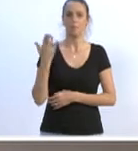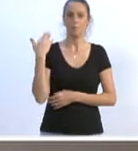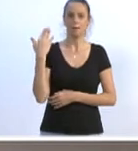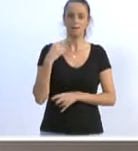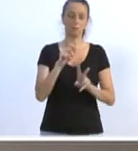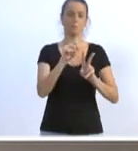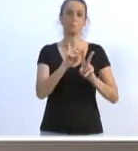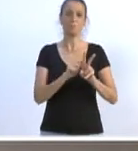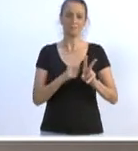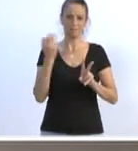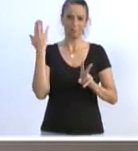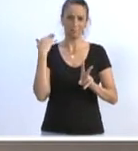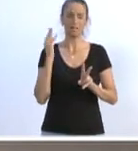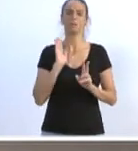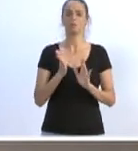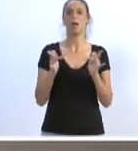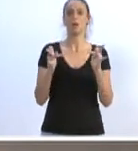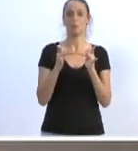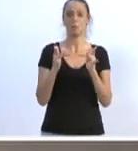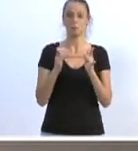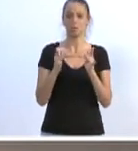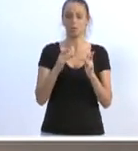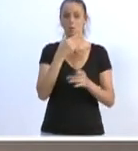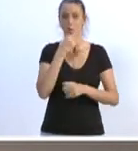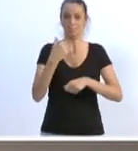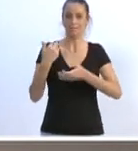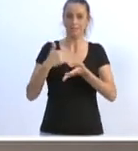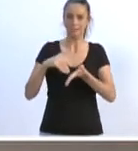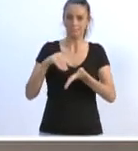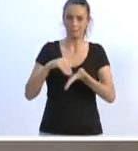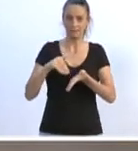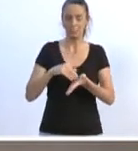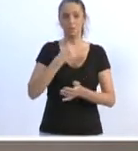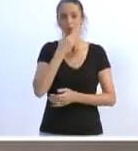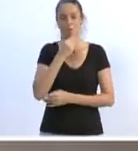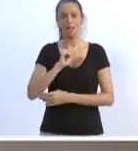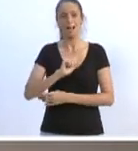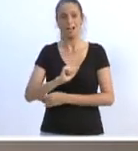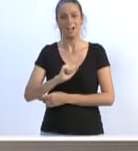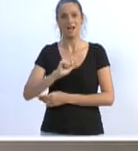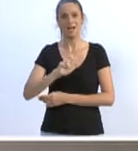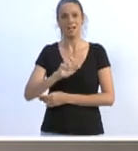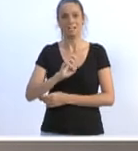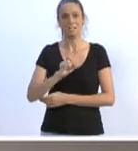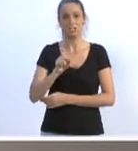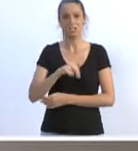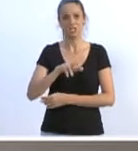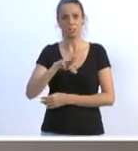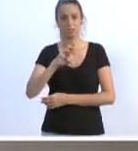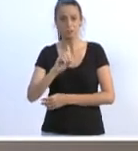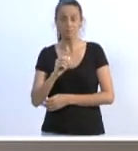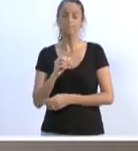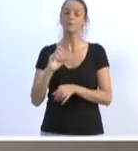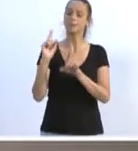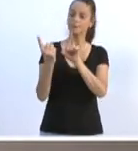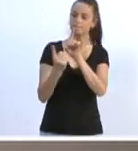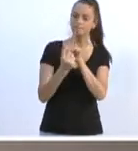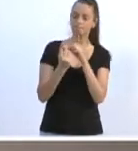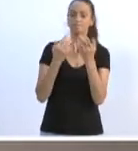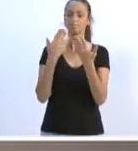dois meses com o secretário com o presidente do samae alexandru e tive uma conversa com ele e pedir